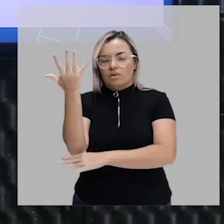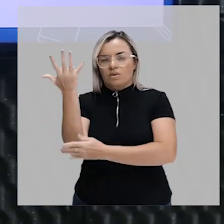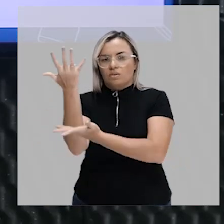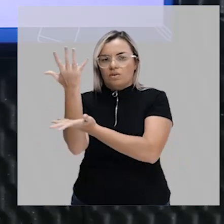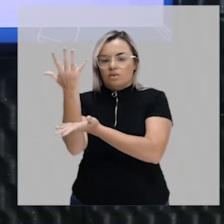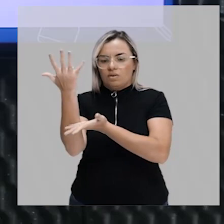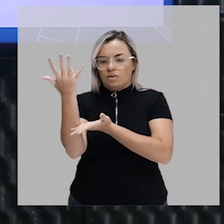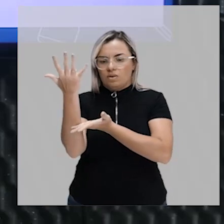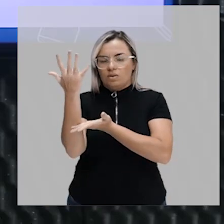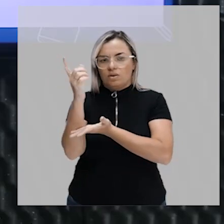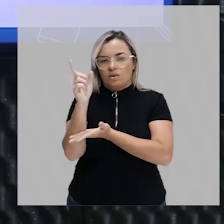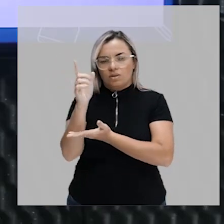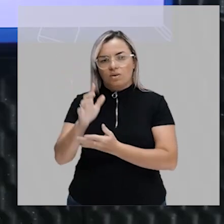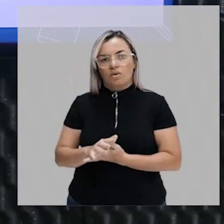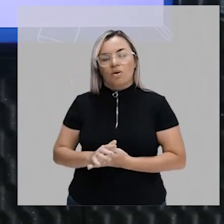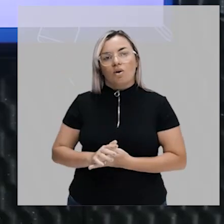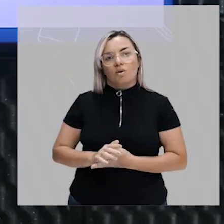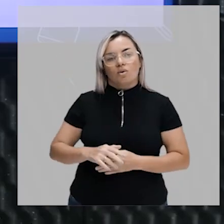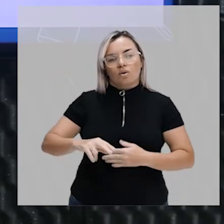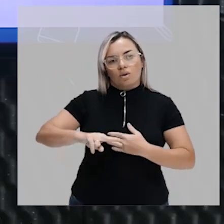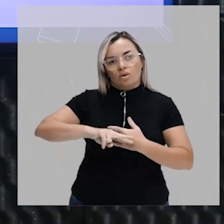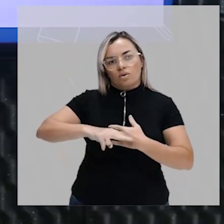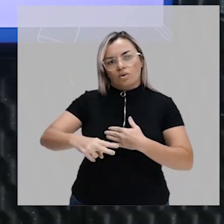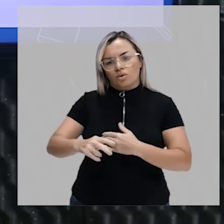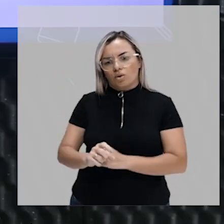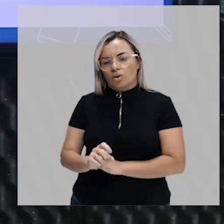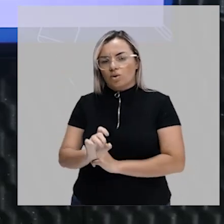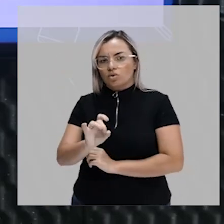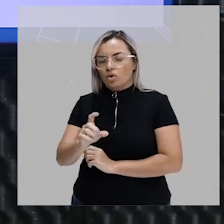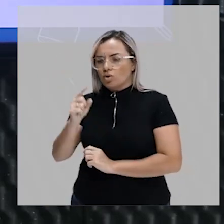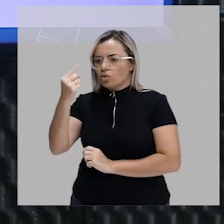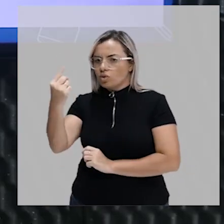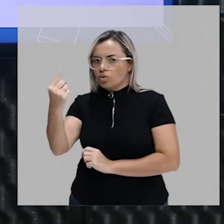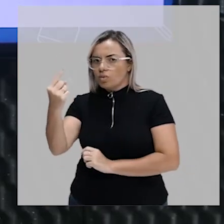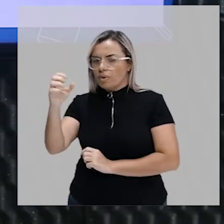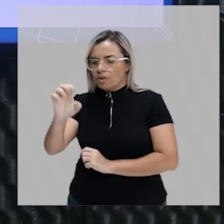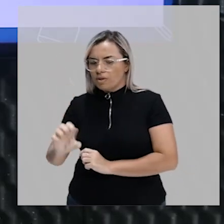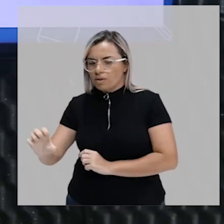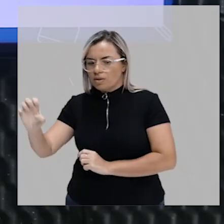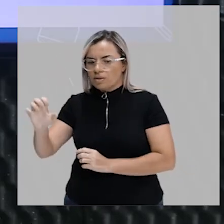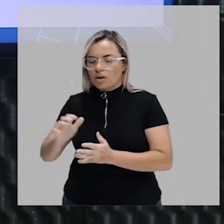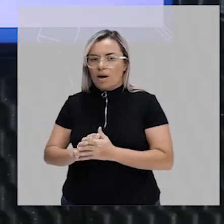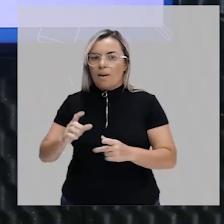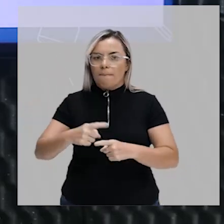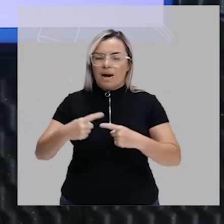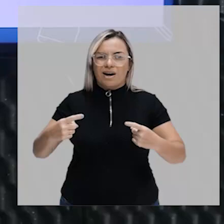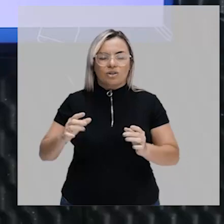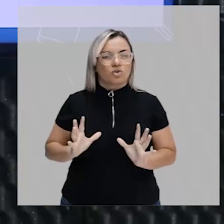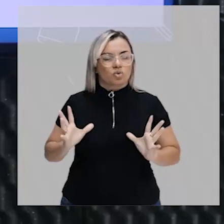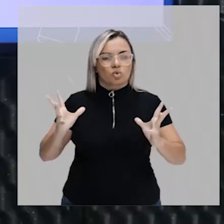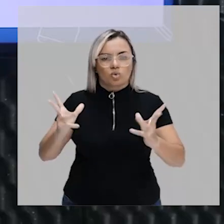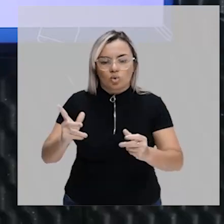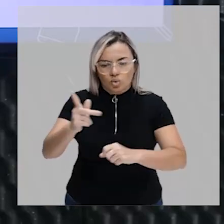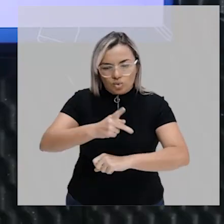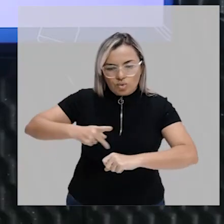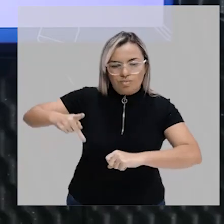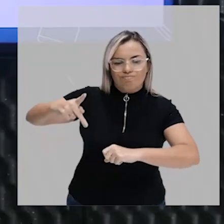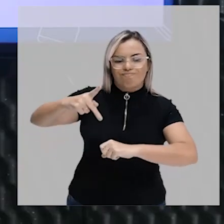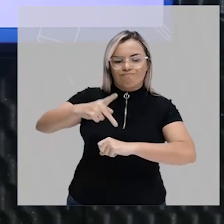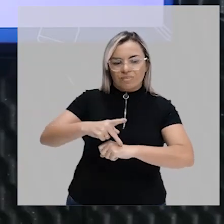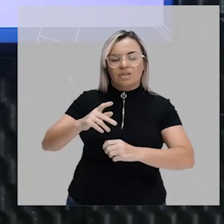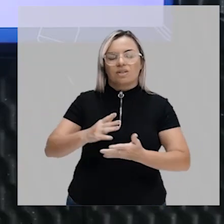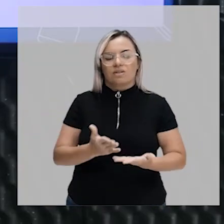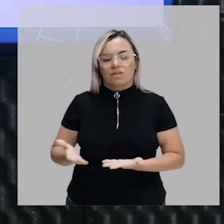não vai afetar apenas algumas regiões específicas, mas o nosso país como um todo. E a região sul ela apresenta problemas relativos ao desmatamento.